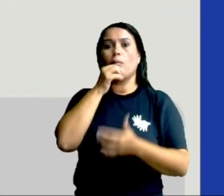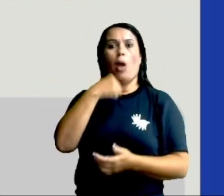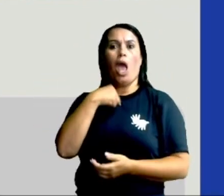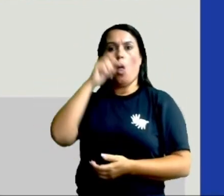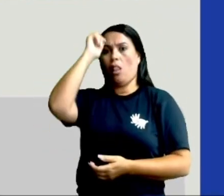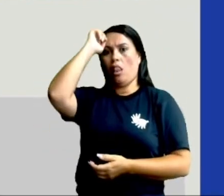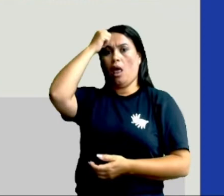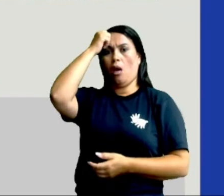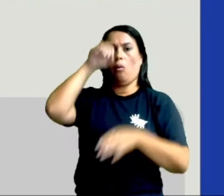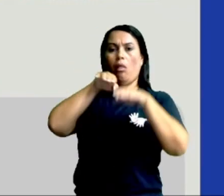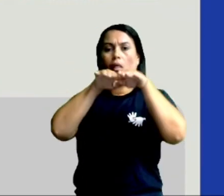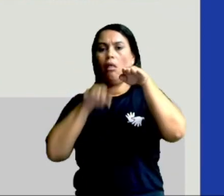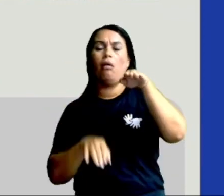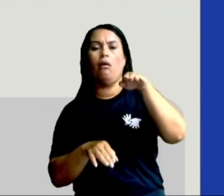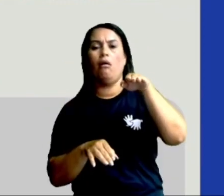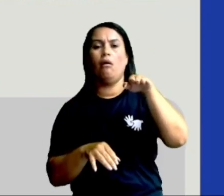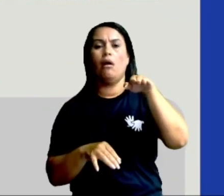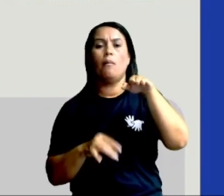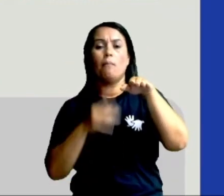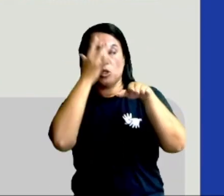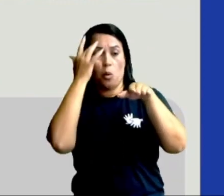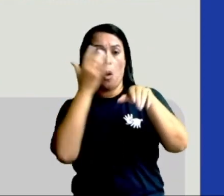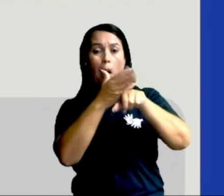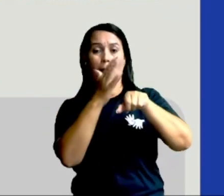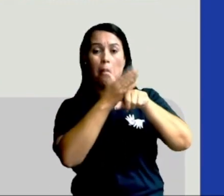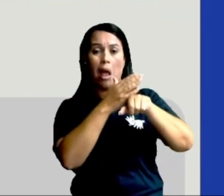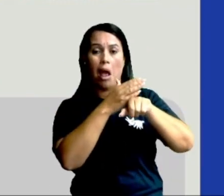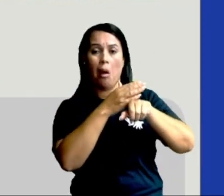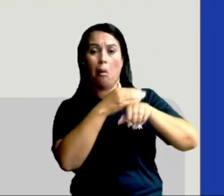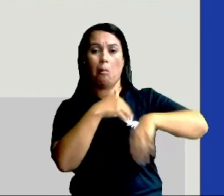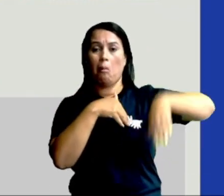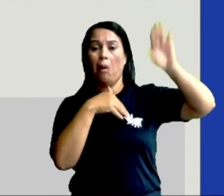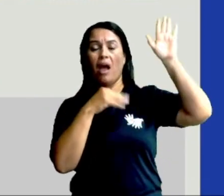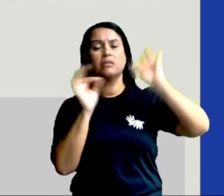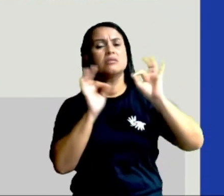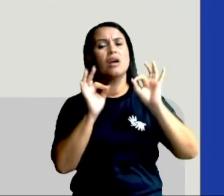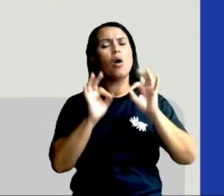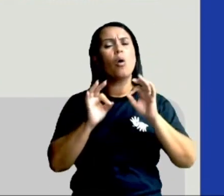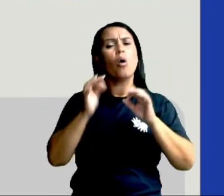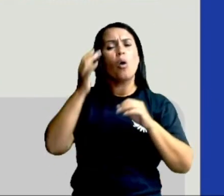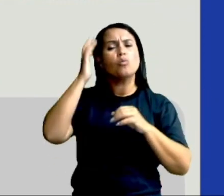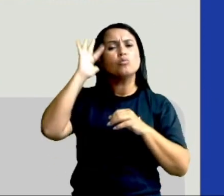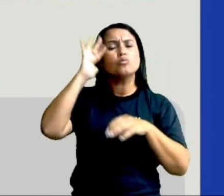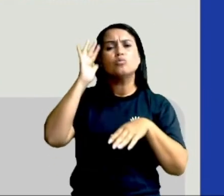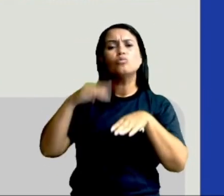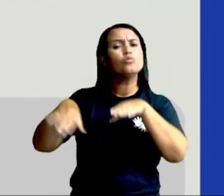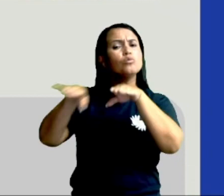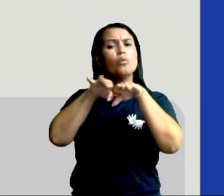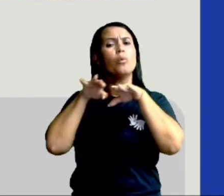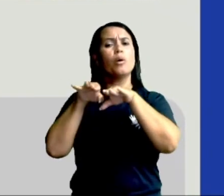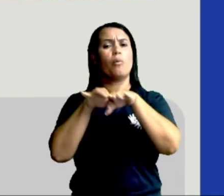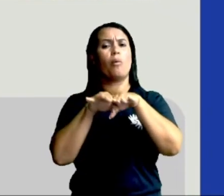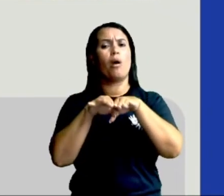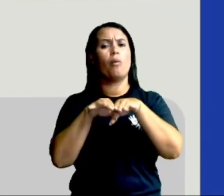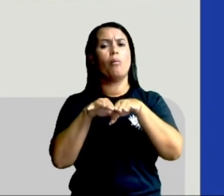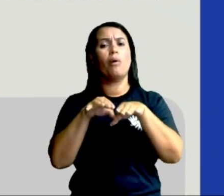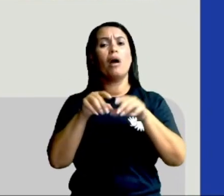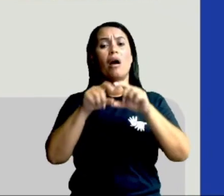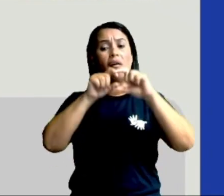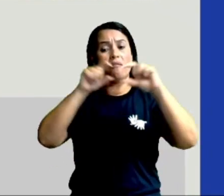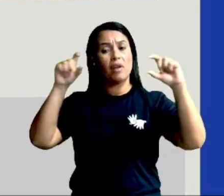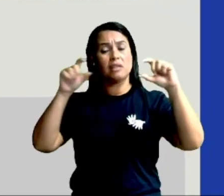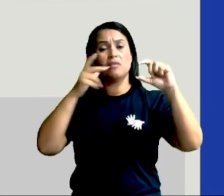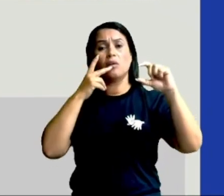ele seja menor que outro, que um branco, que não tenha sonhos, que não sonhe, que não pense grande. Então ele quis dizer isso. Essa frase ela é